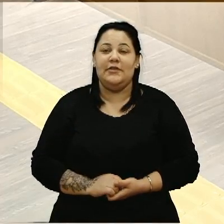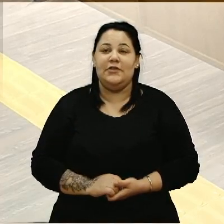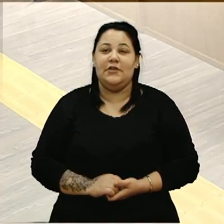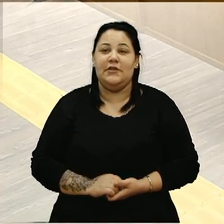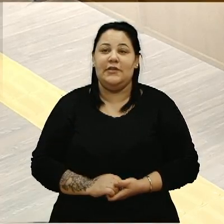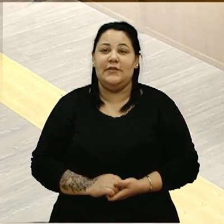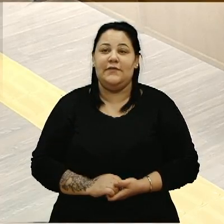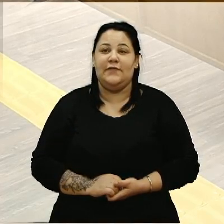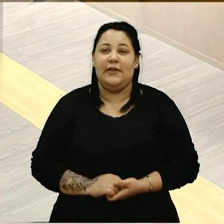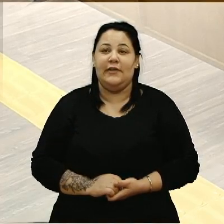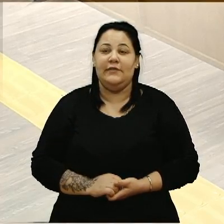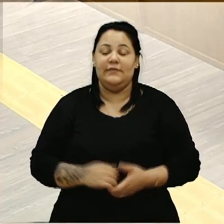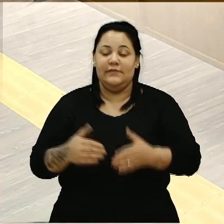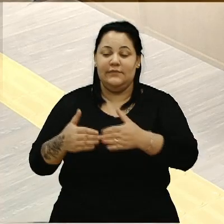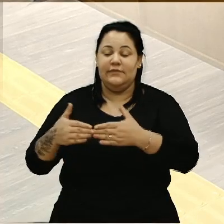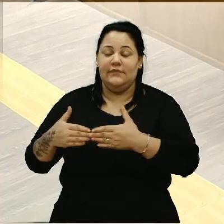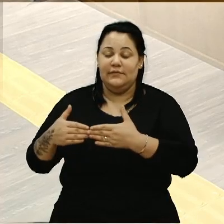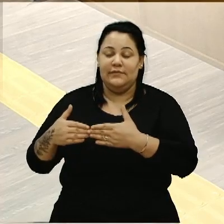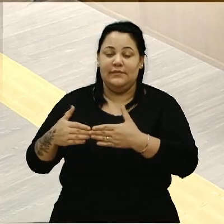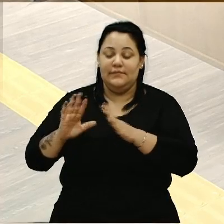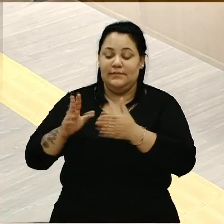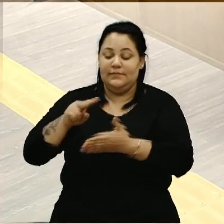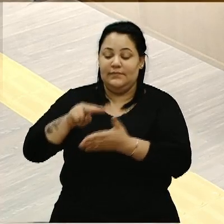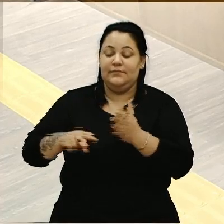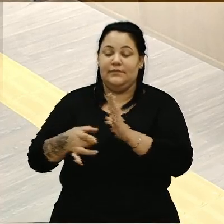Peço a dispensa, senhor presidente, ter lido na sessão anterior.